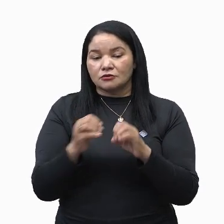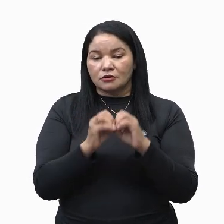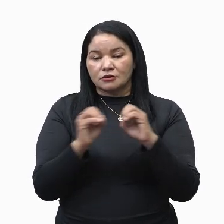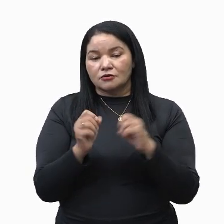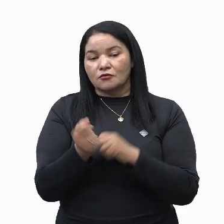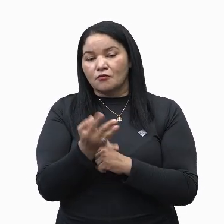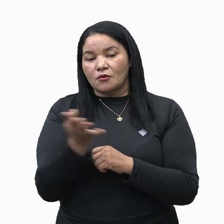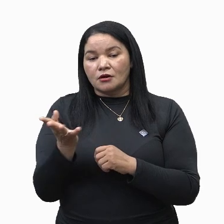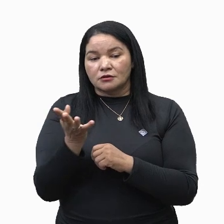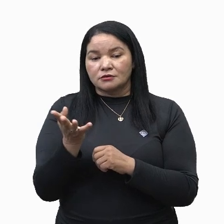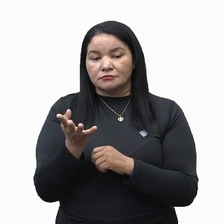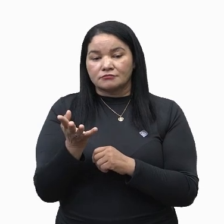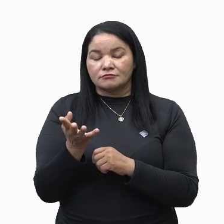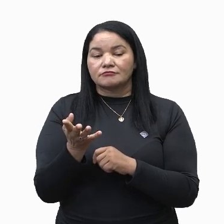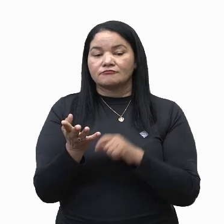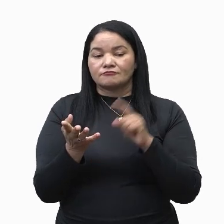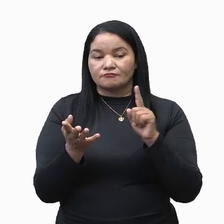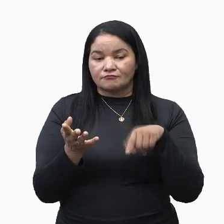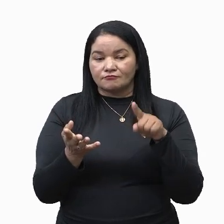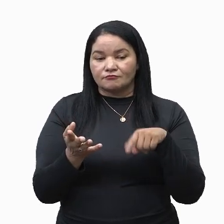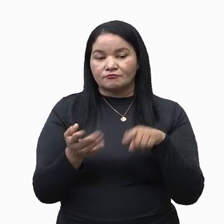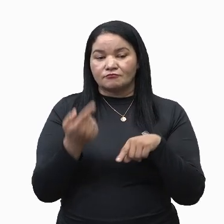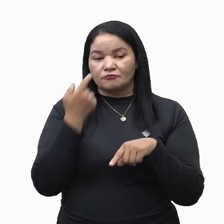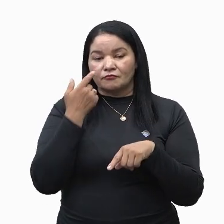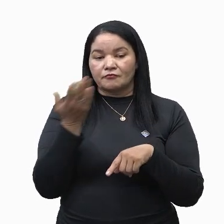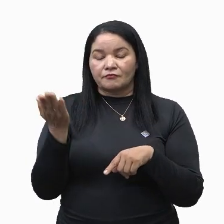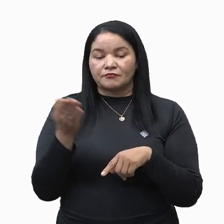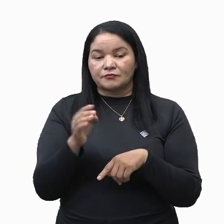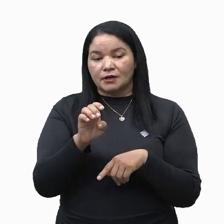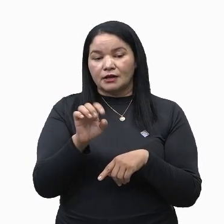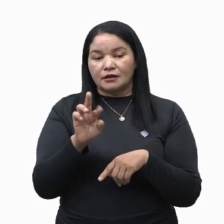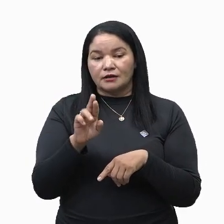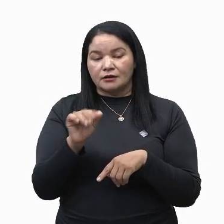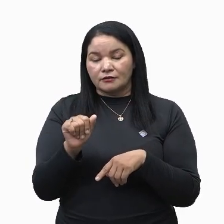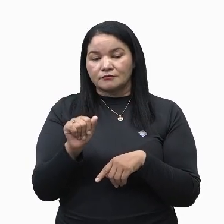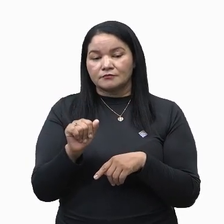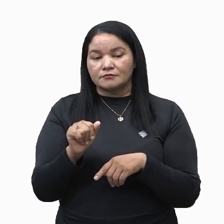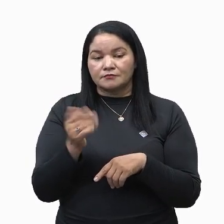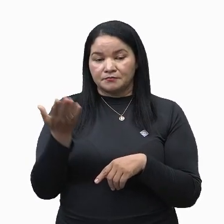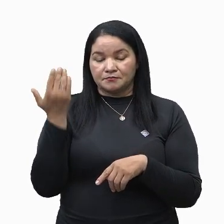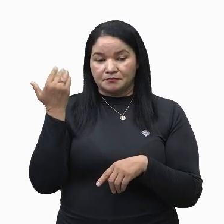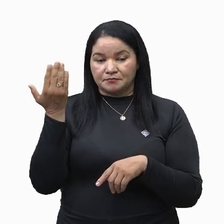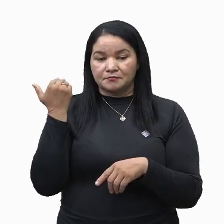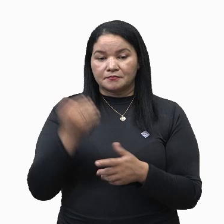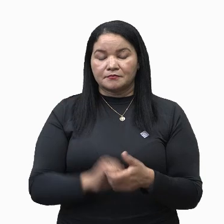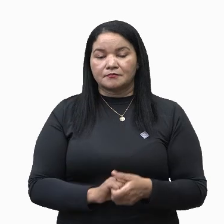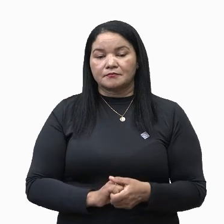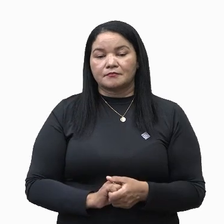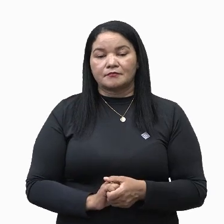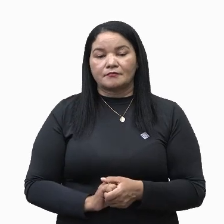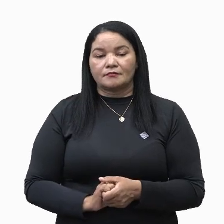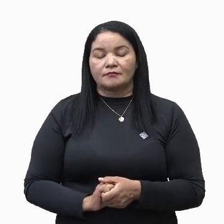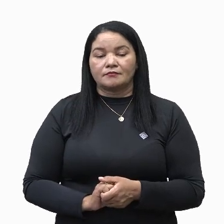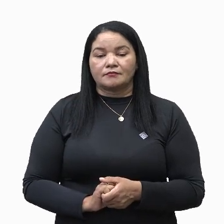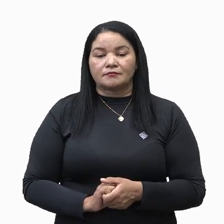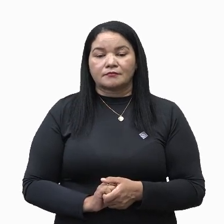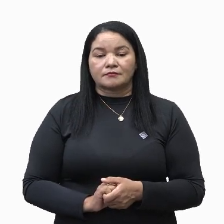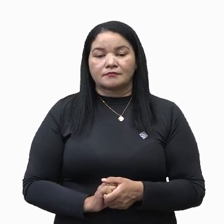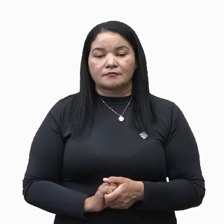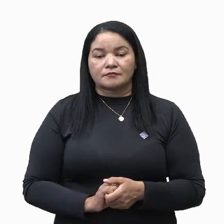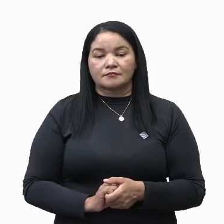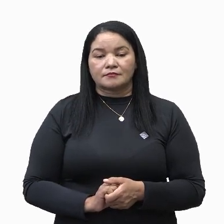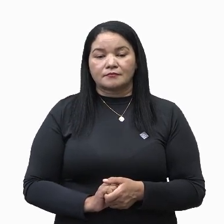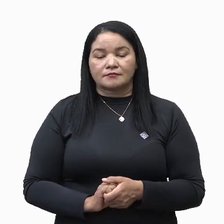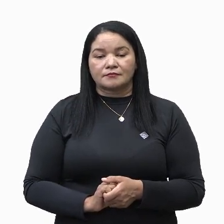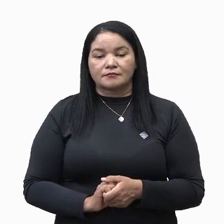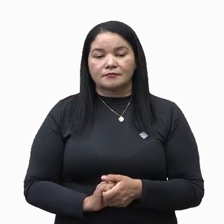Era, exatamente, ouvi daqui, era. O que mais? Ele era, né? O que mais?